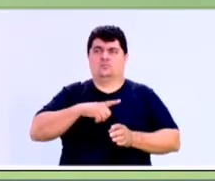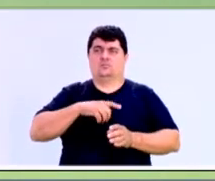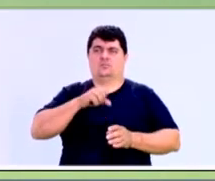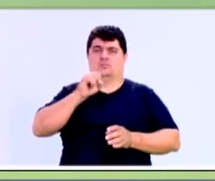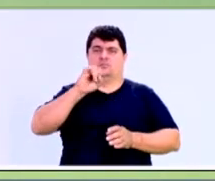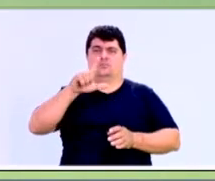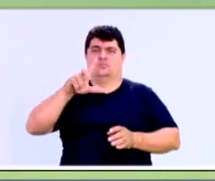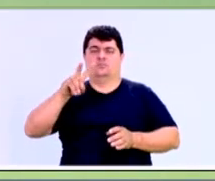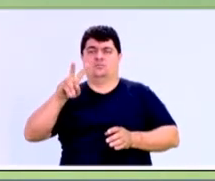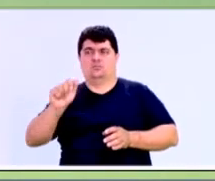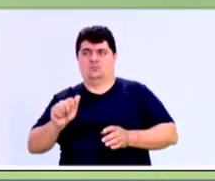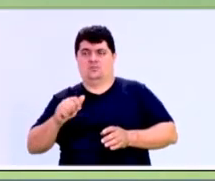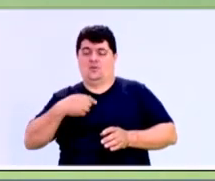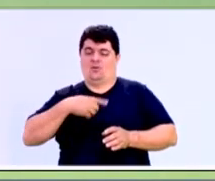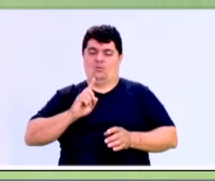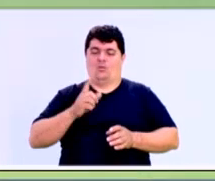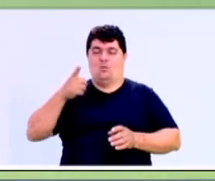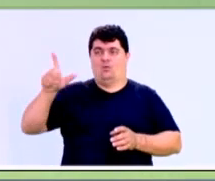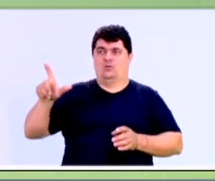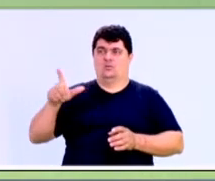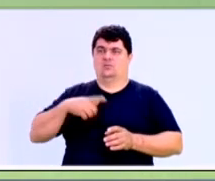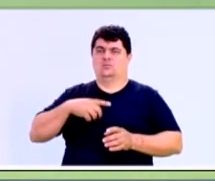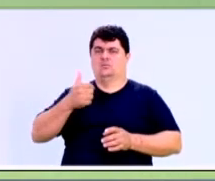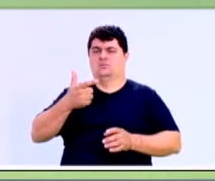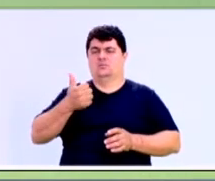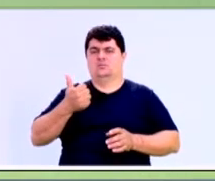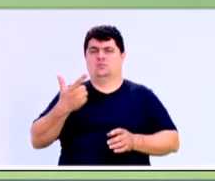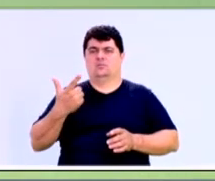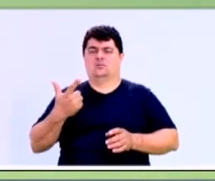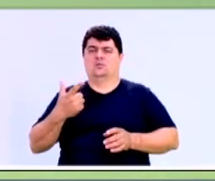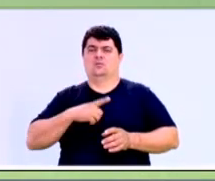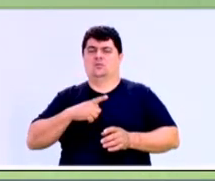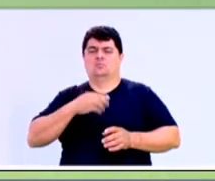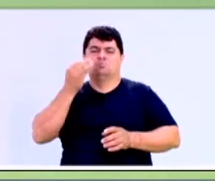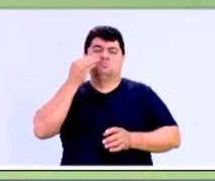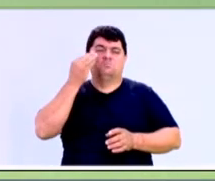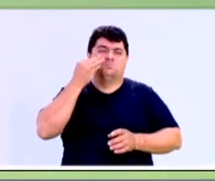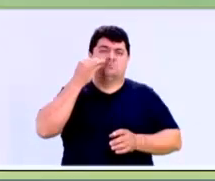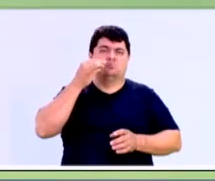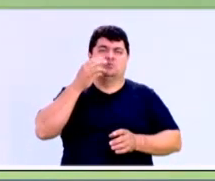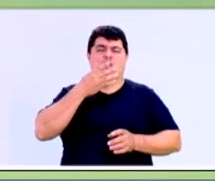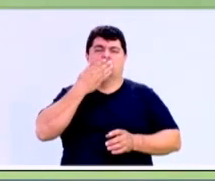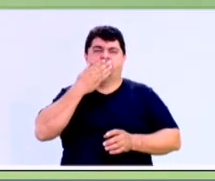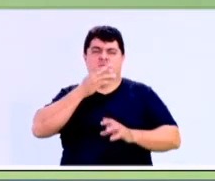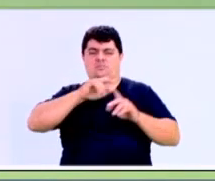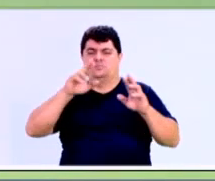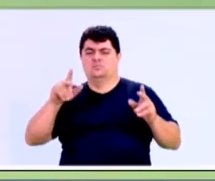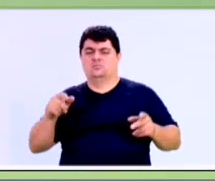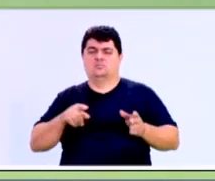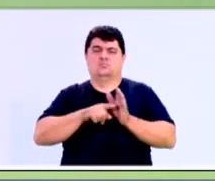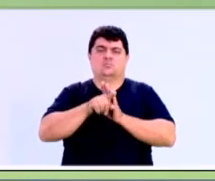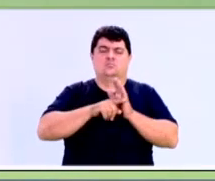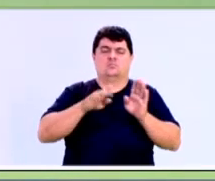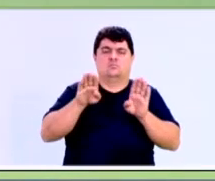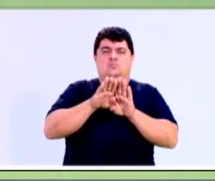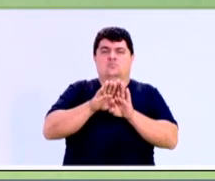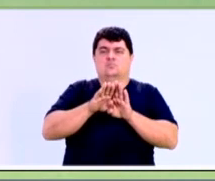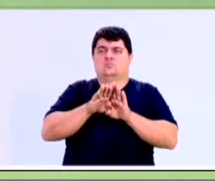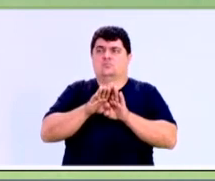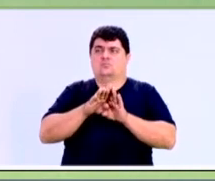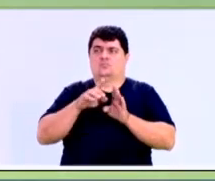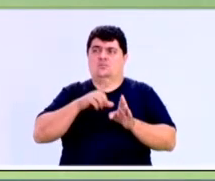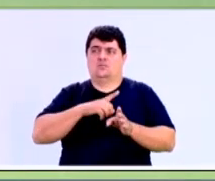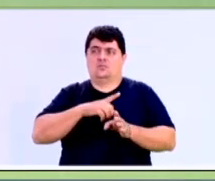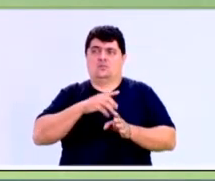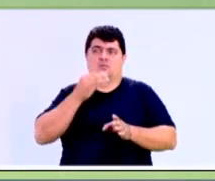que não sou eu, né? Em 2012, eles fizeram o seguinte, testaram alguns modelos, existem vários modelos de previsão de falência existentes. Os